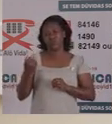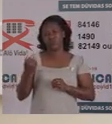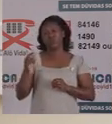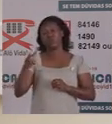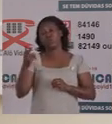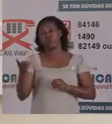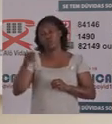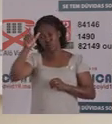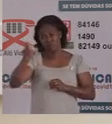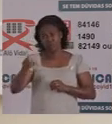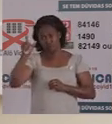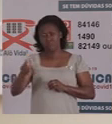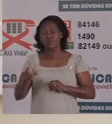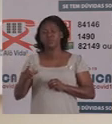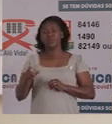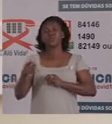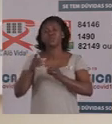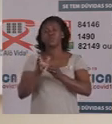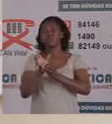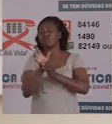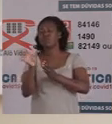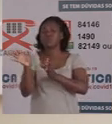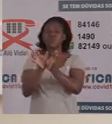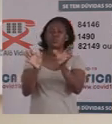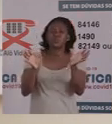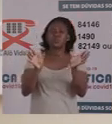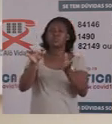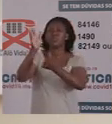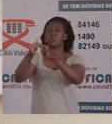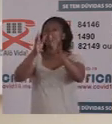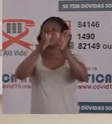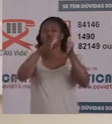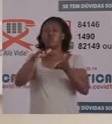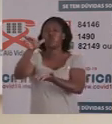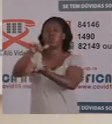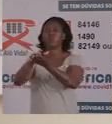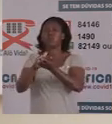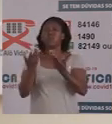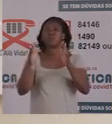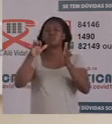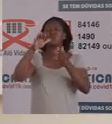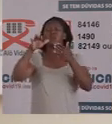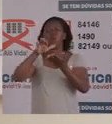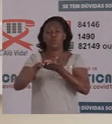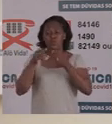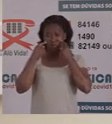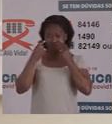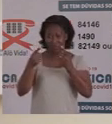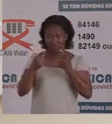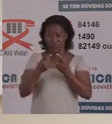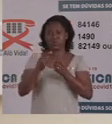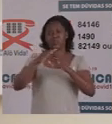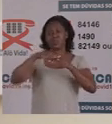então, a distribuição de onde estão estas pessoas que foram diagnosticadas, e vemos que a maior parte, mais de